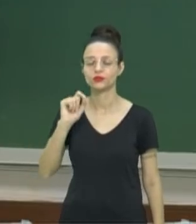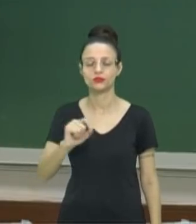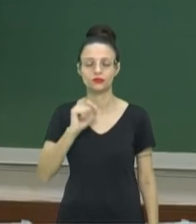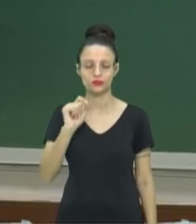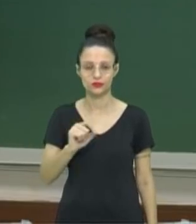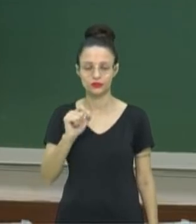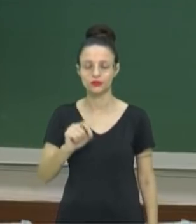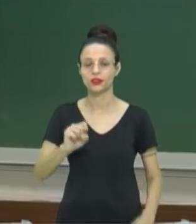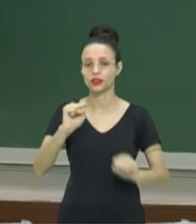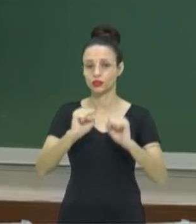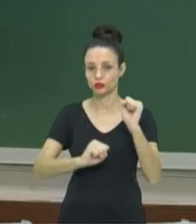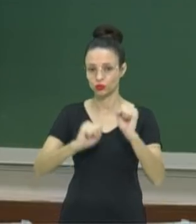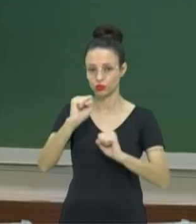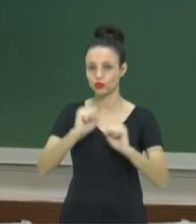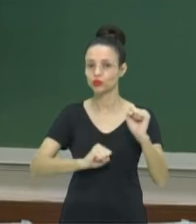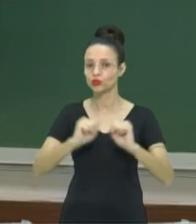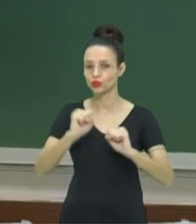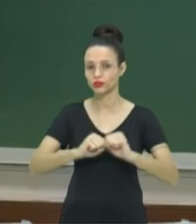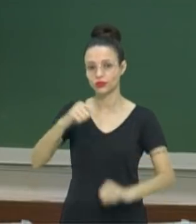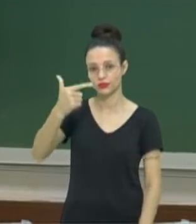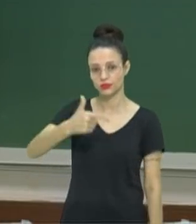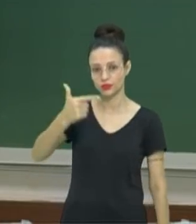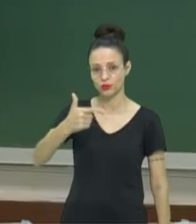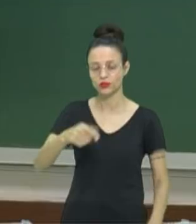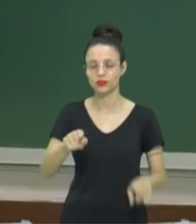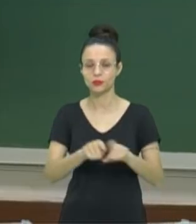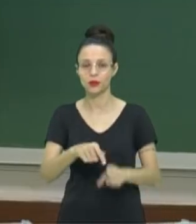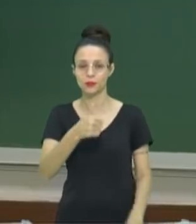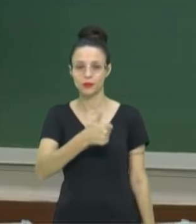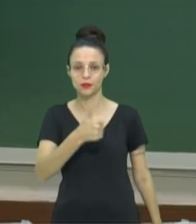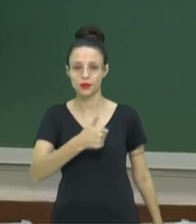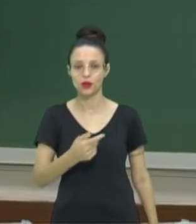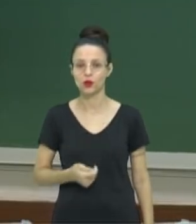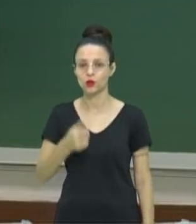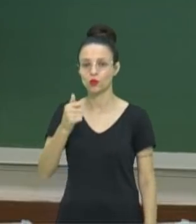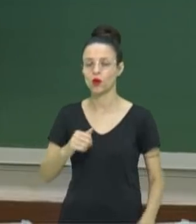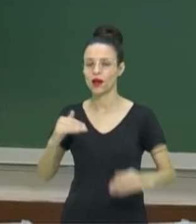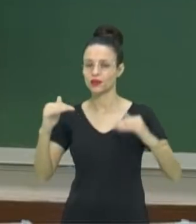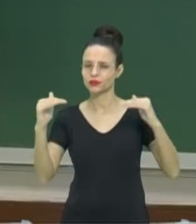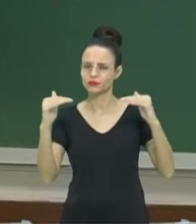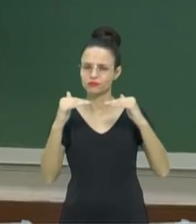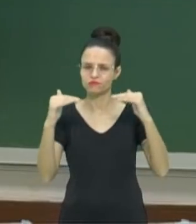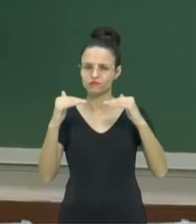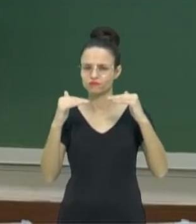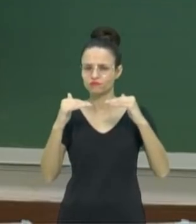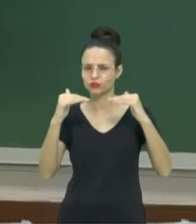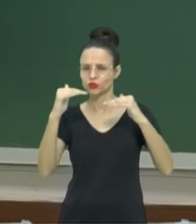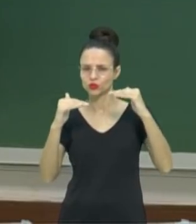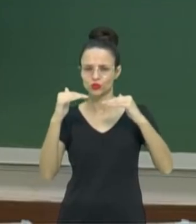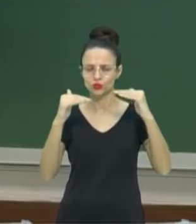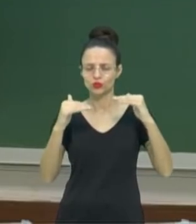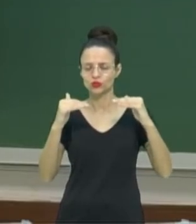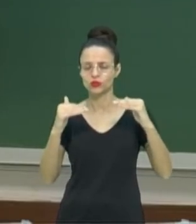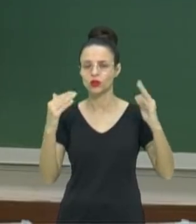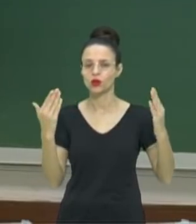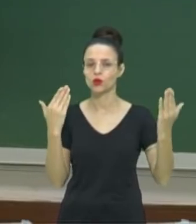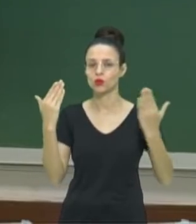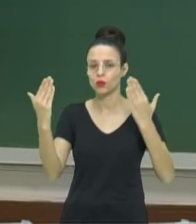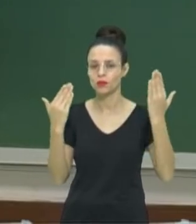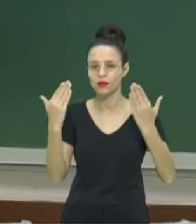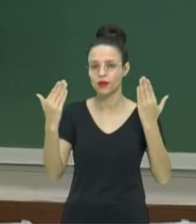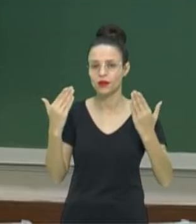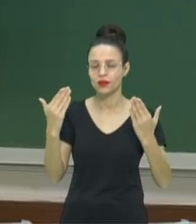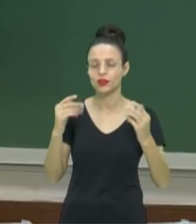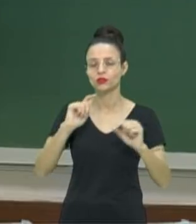ali indústria, né, o setor secundário e setor primário ali quase na mesma medida, né, em relação